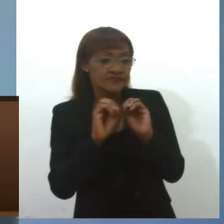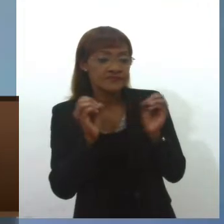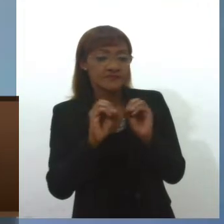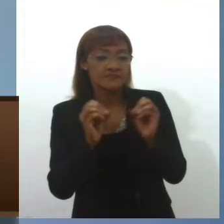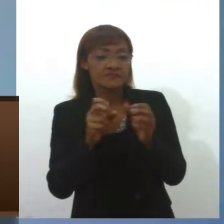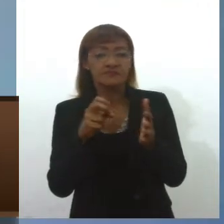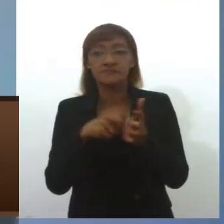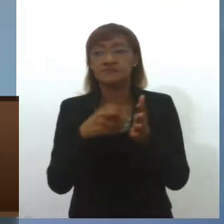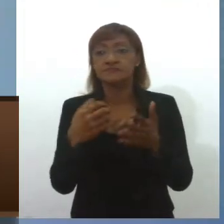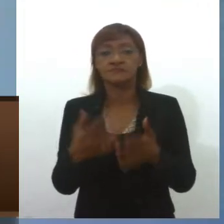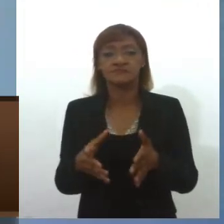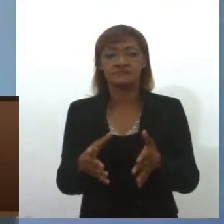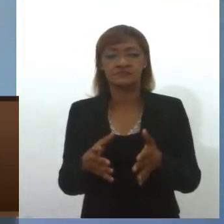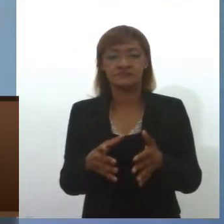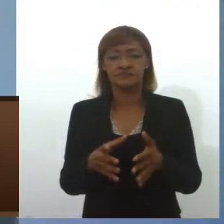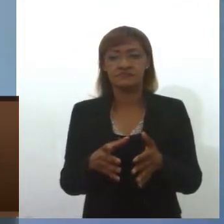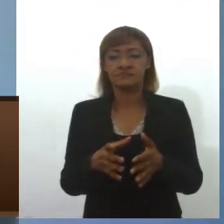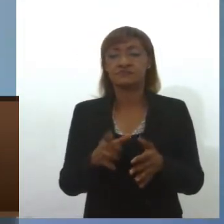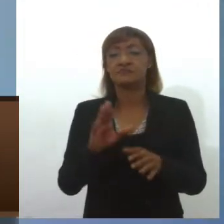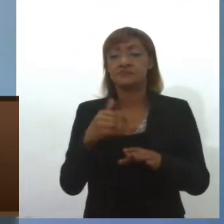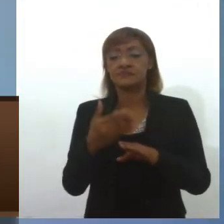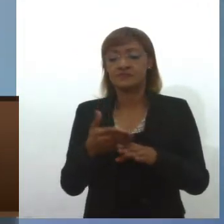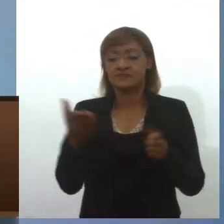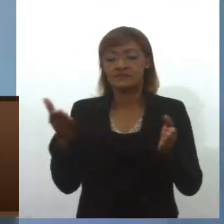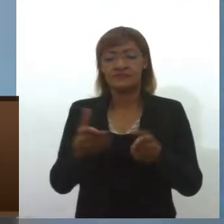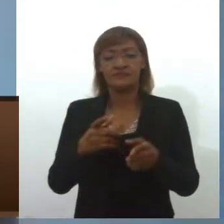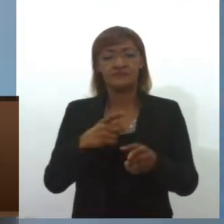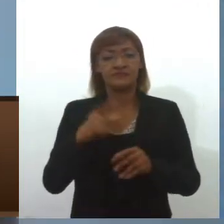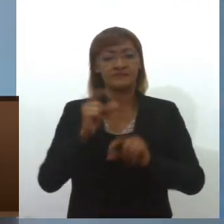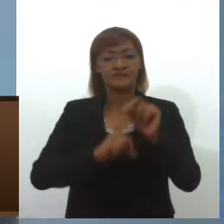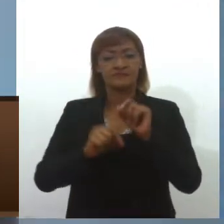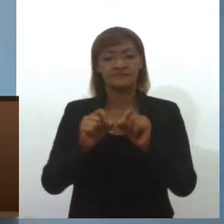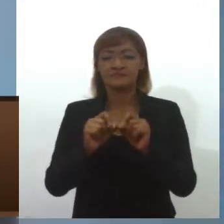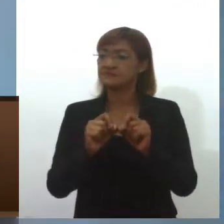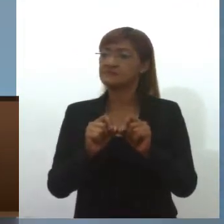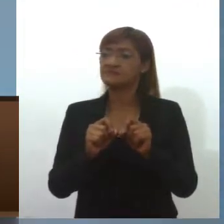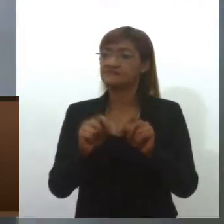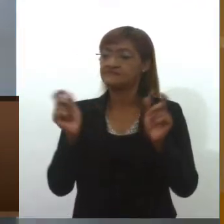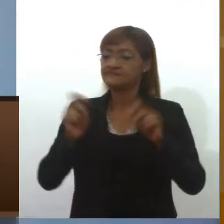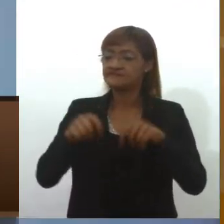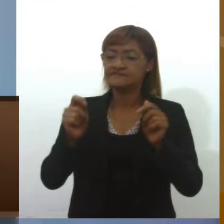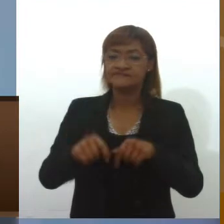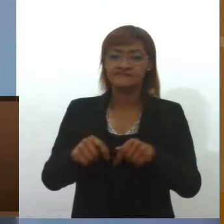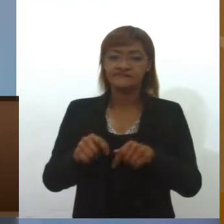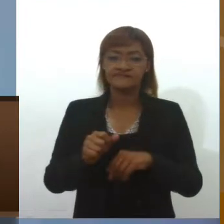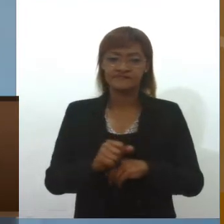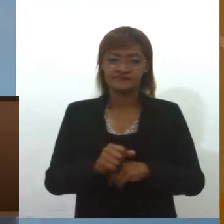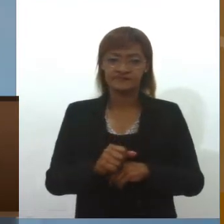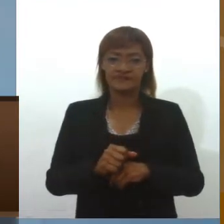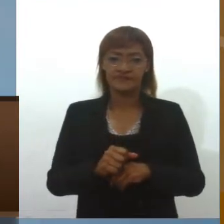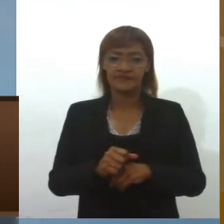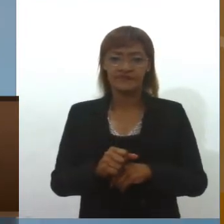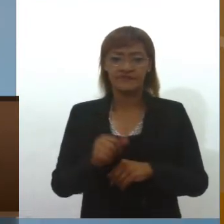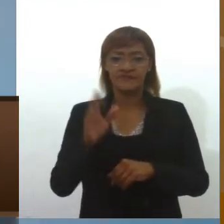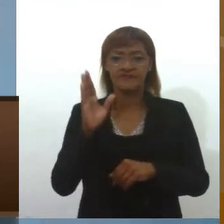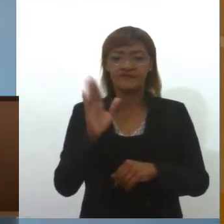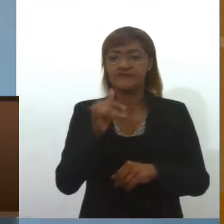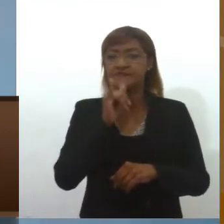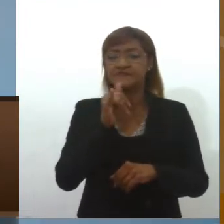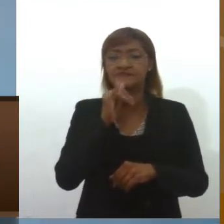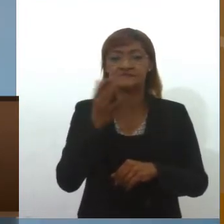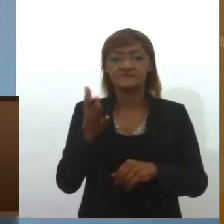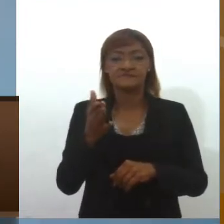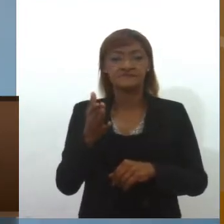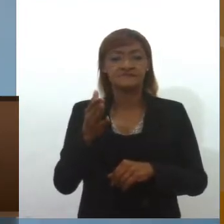externo como um completo descaso da autoridade monetária, e isso poderia destabilizar ainda mais o real frente ao dólar, por exemplo,